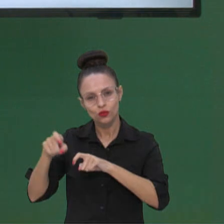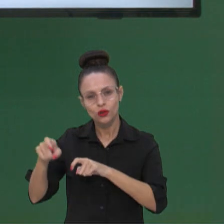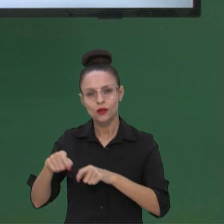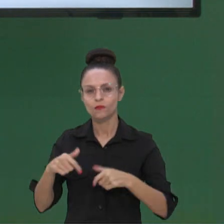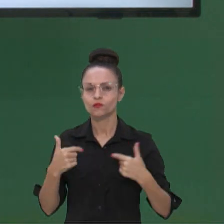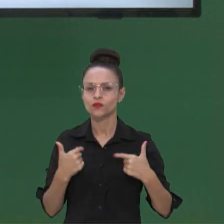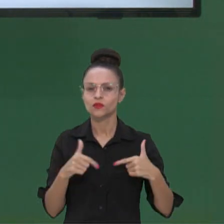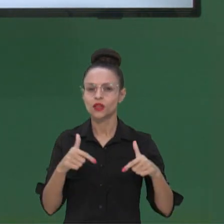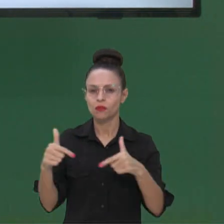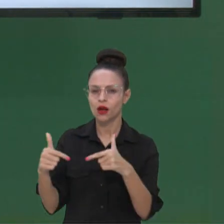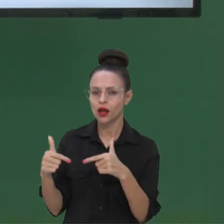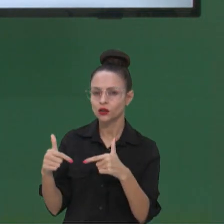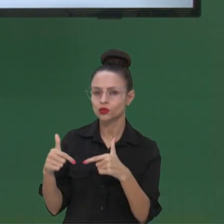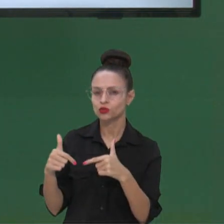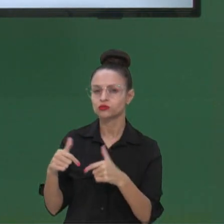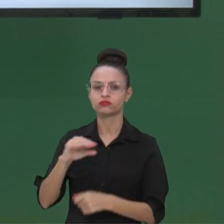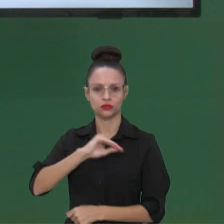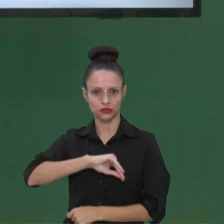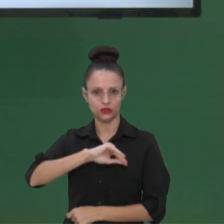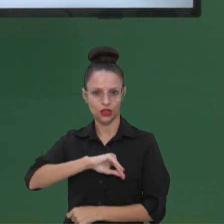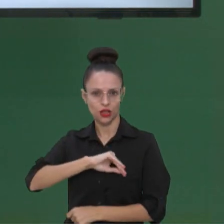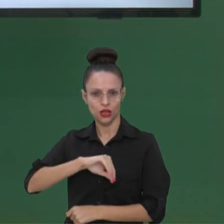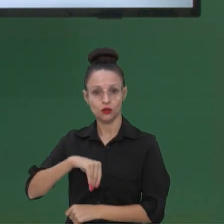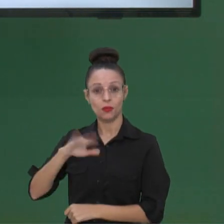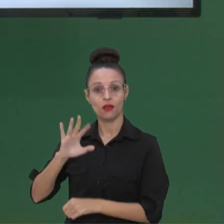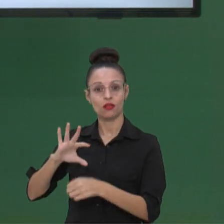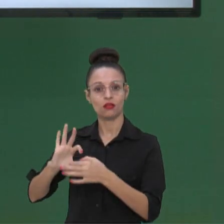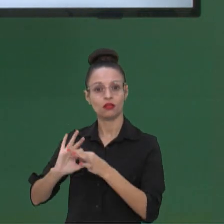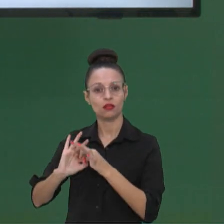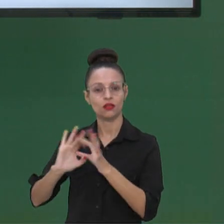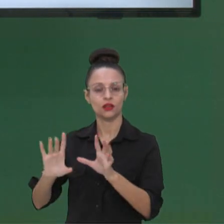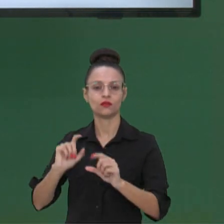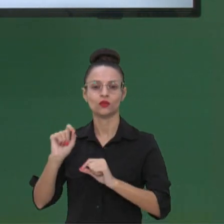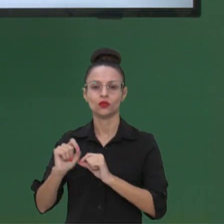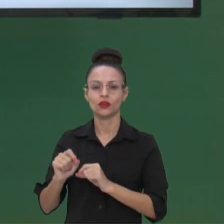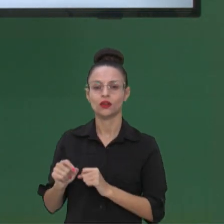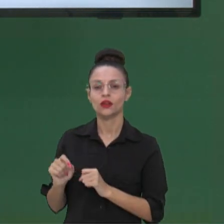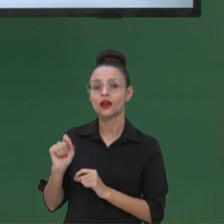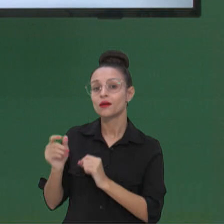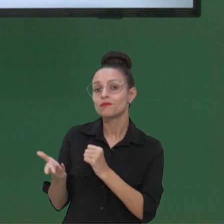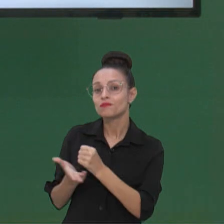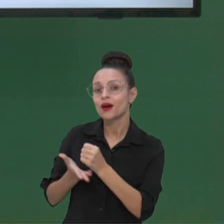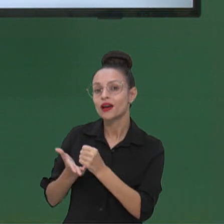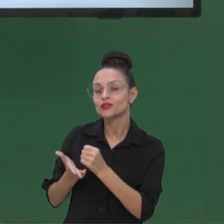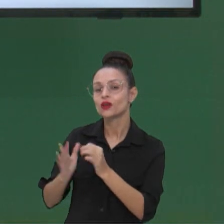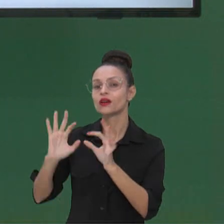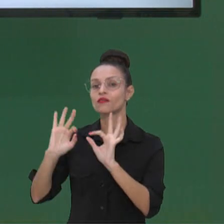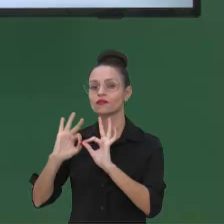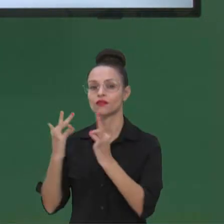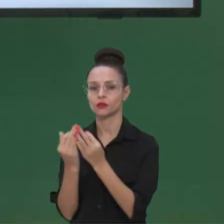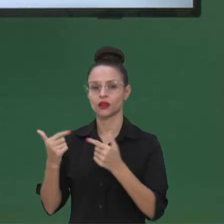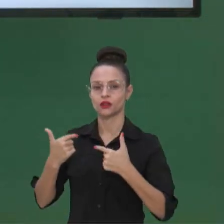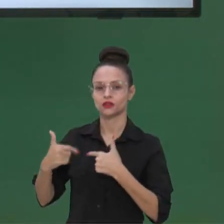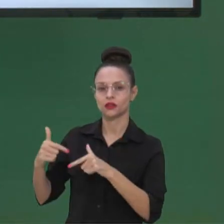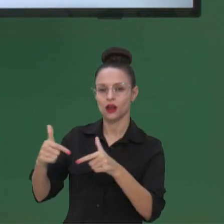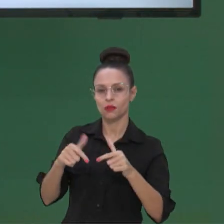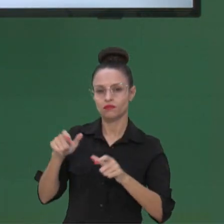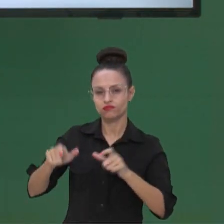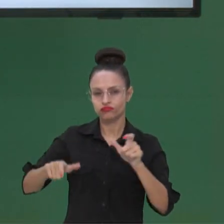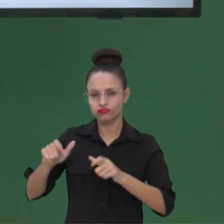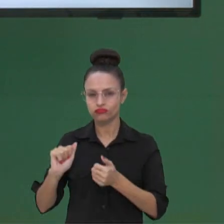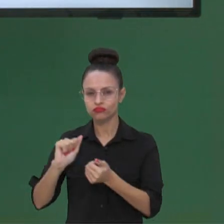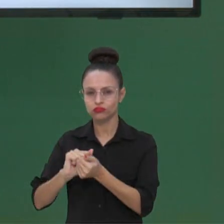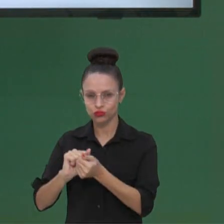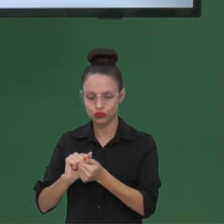mais livre, um trabalho assalariado, baseado no trabalho familiar, e a formação de manufaturas e, consequentemente,